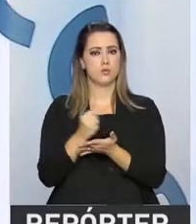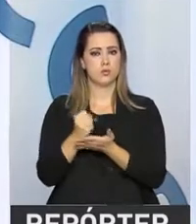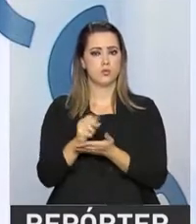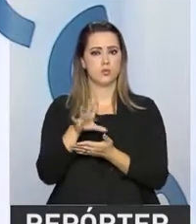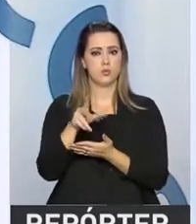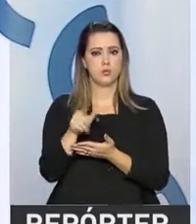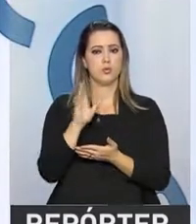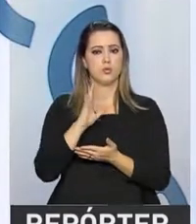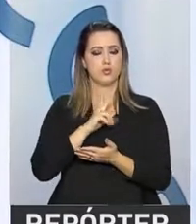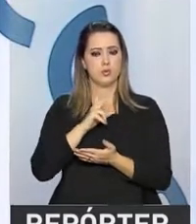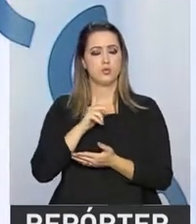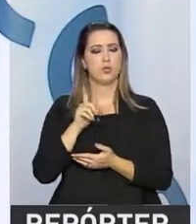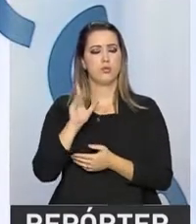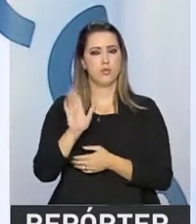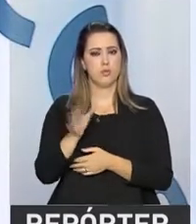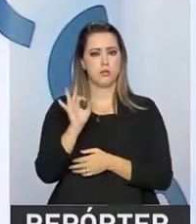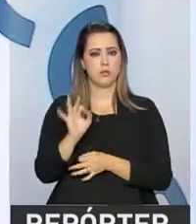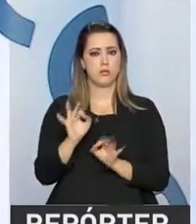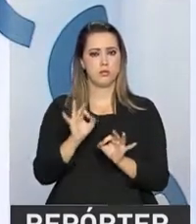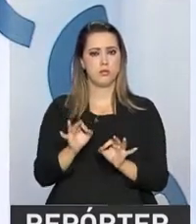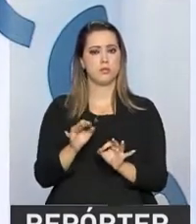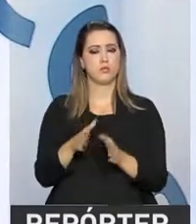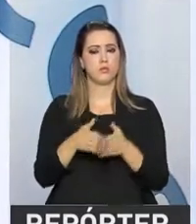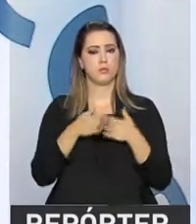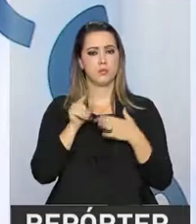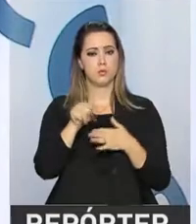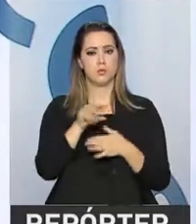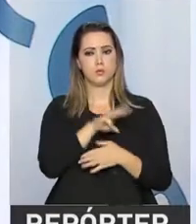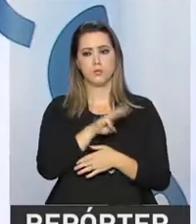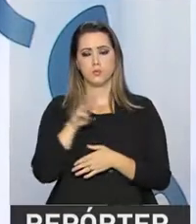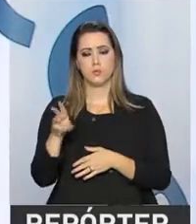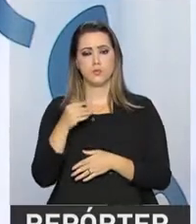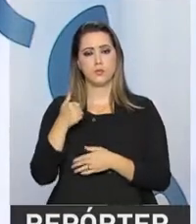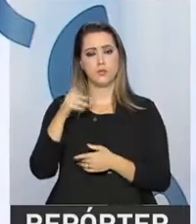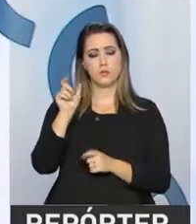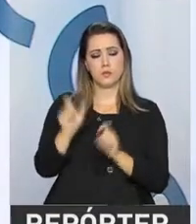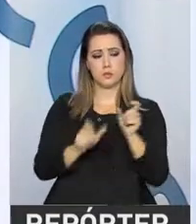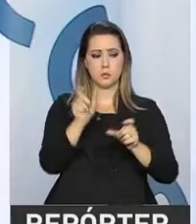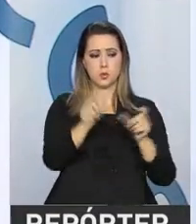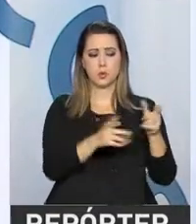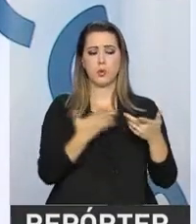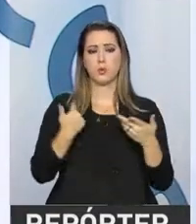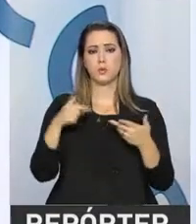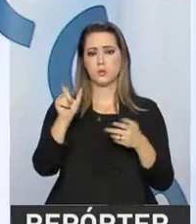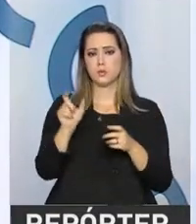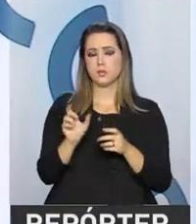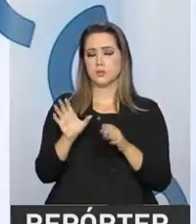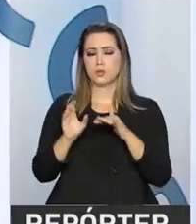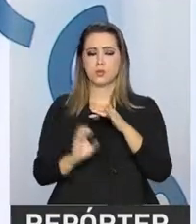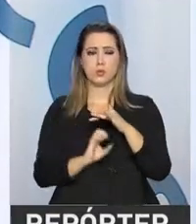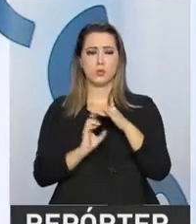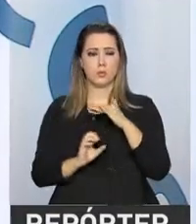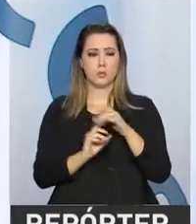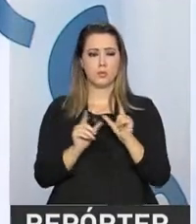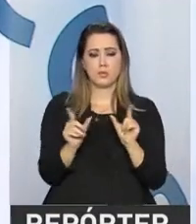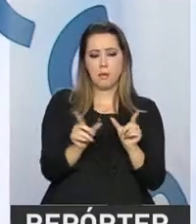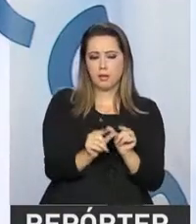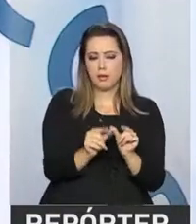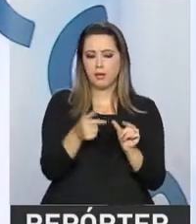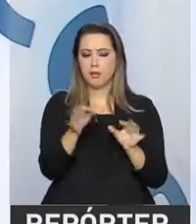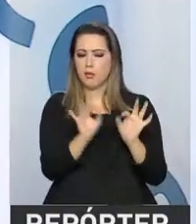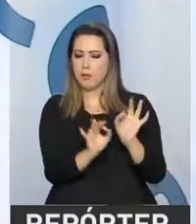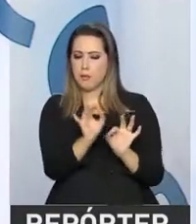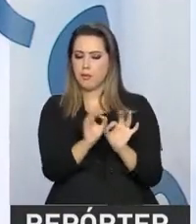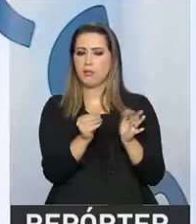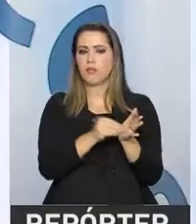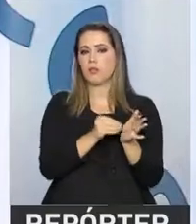todos eles já atendiam a essa exigência. Vem muito mais no sentido daqueles pequenos sites que ainda não estavam